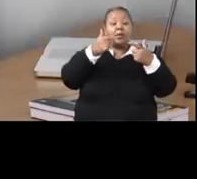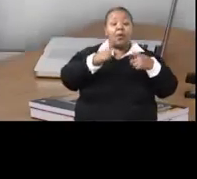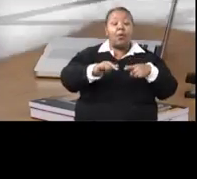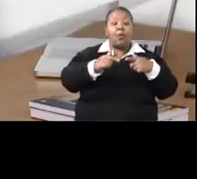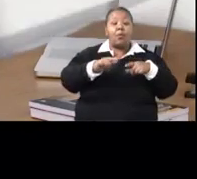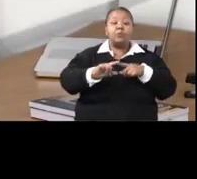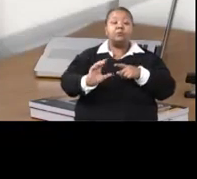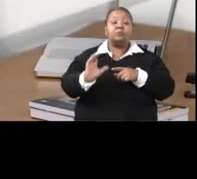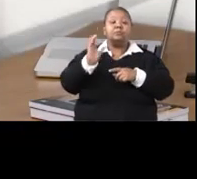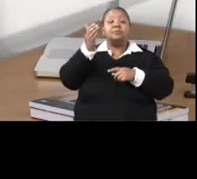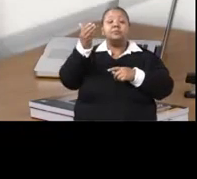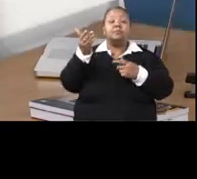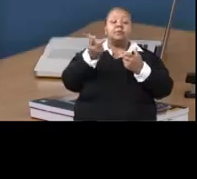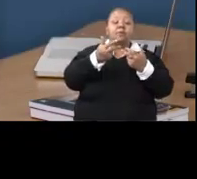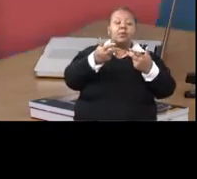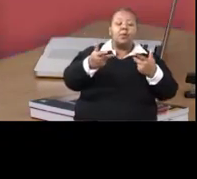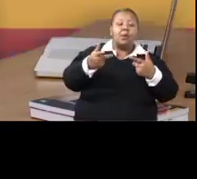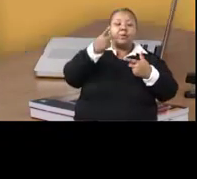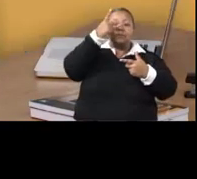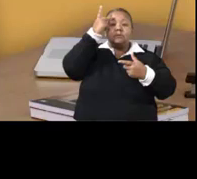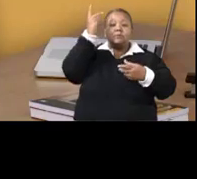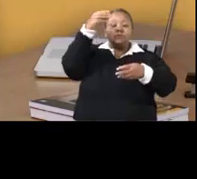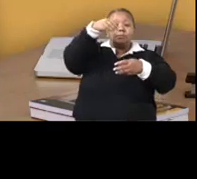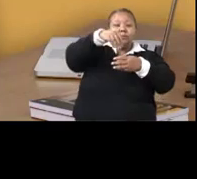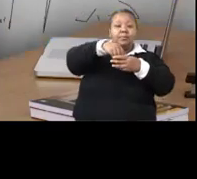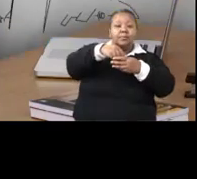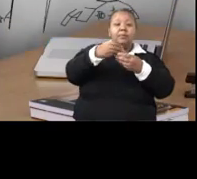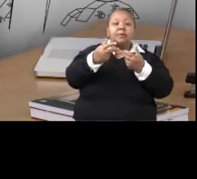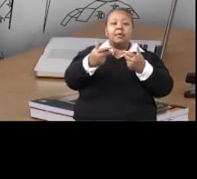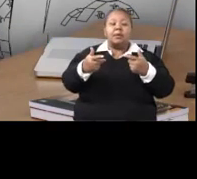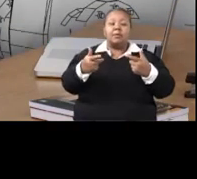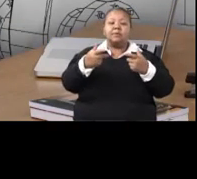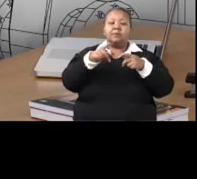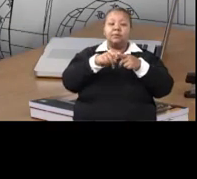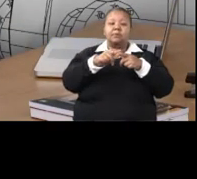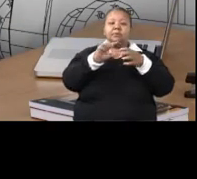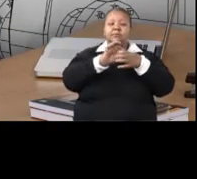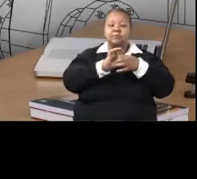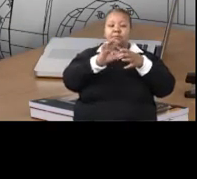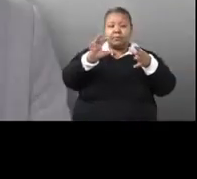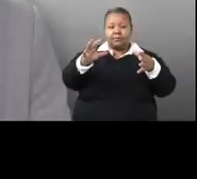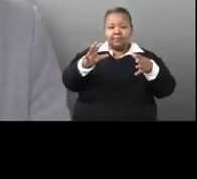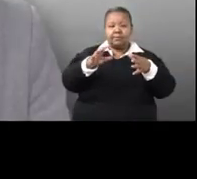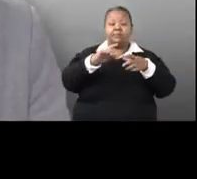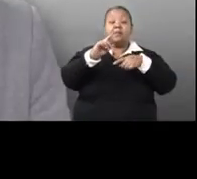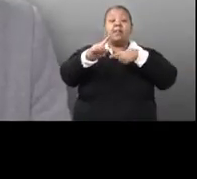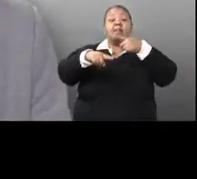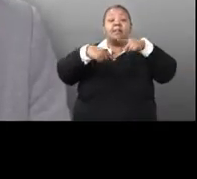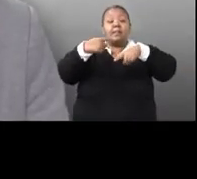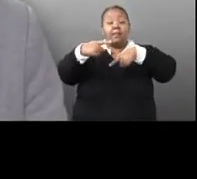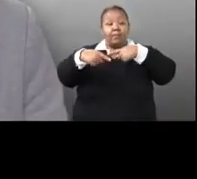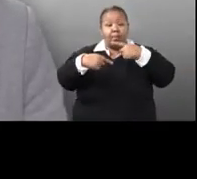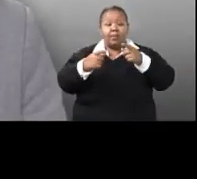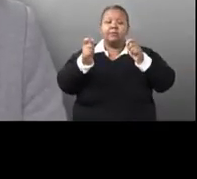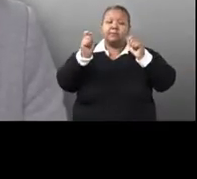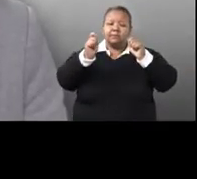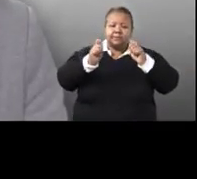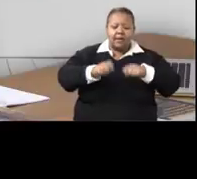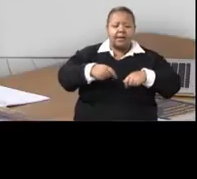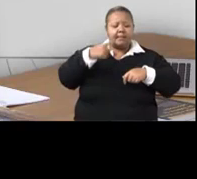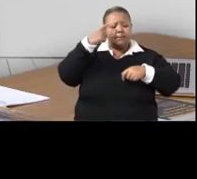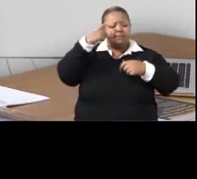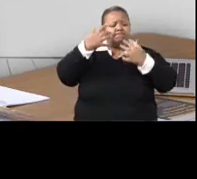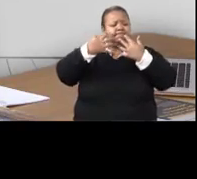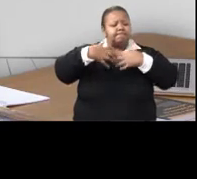se passa a situação, quais agentes estão envolvidos e quais recursos estão disponíveis. Depois, é a hora de